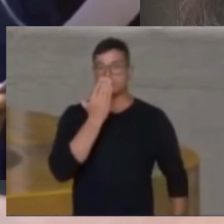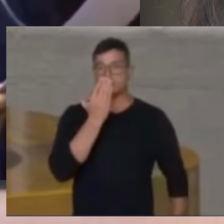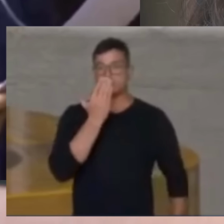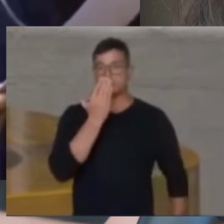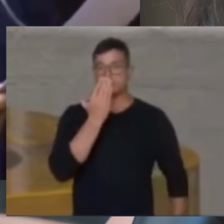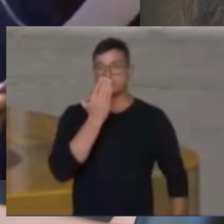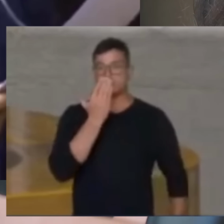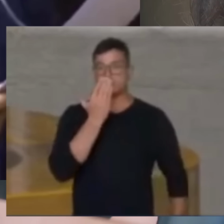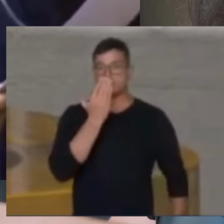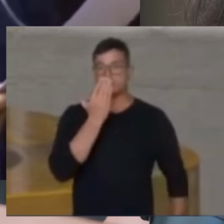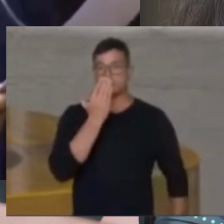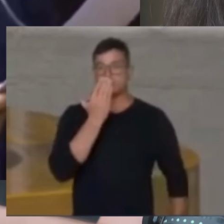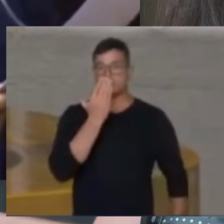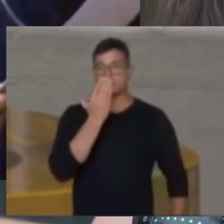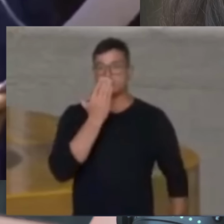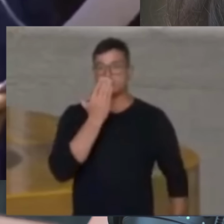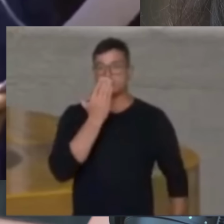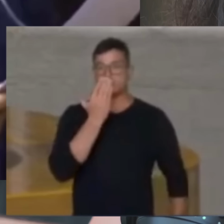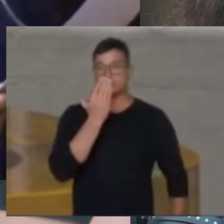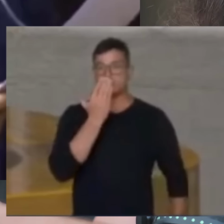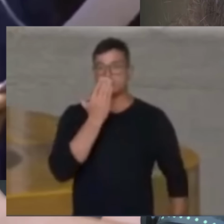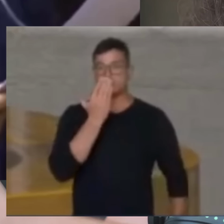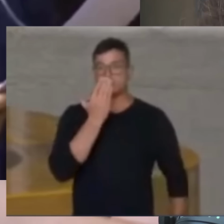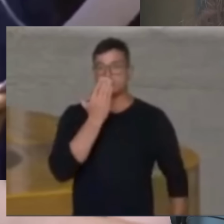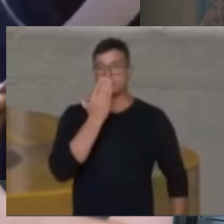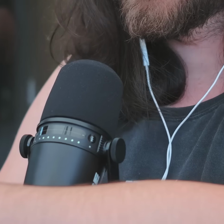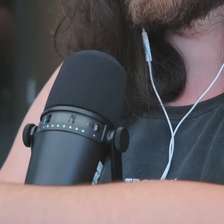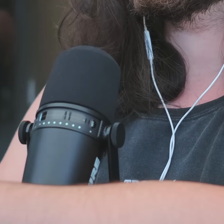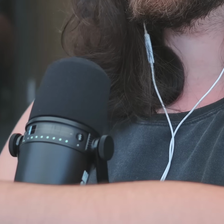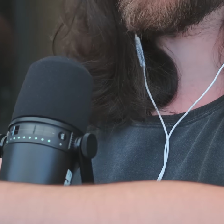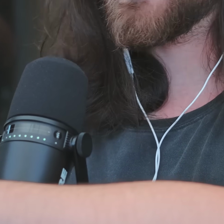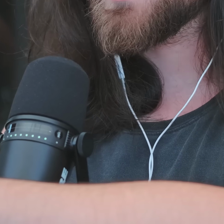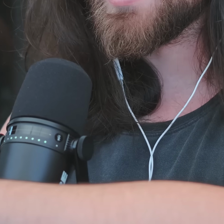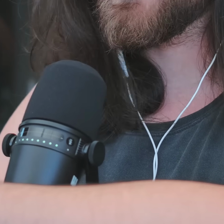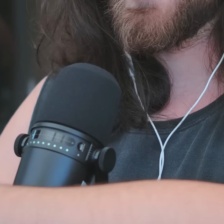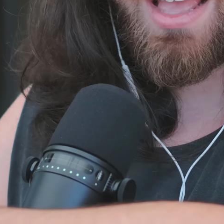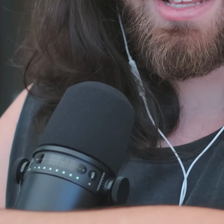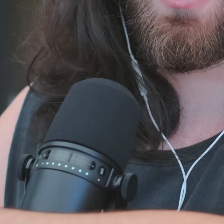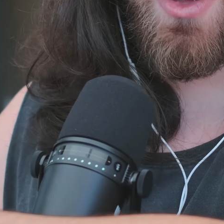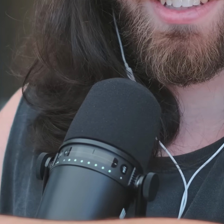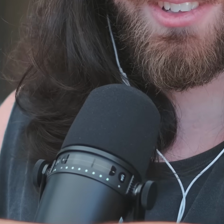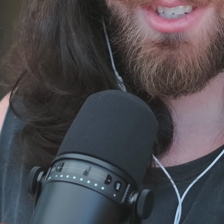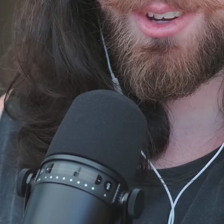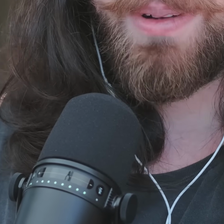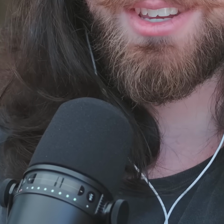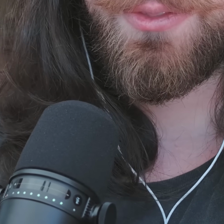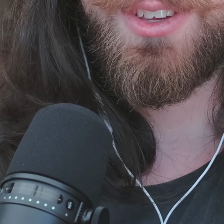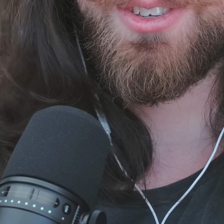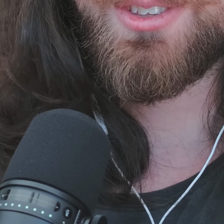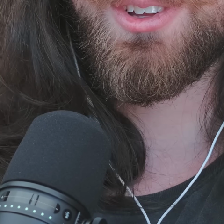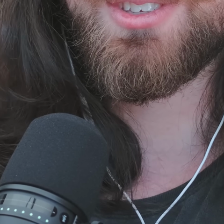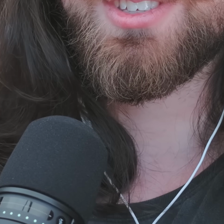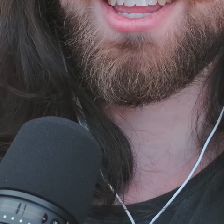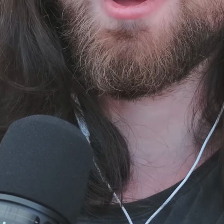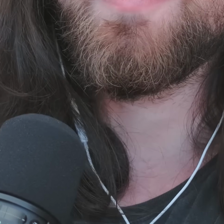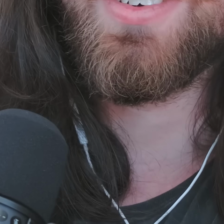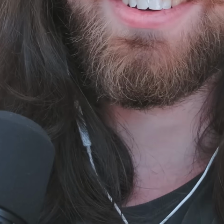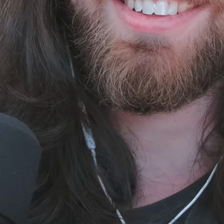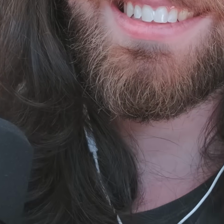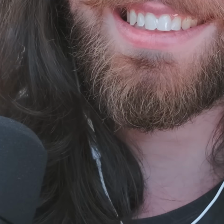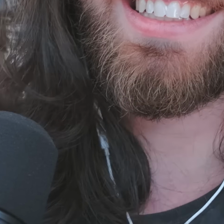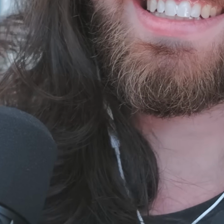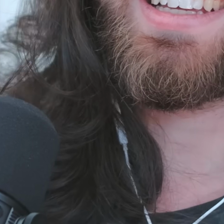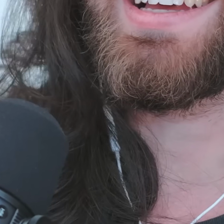O cara do Libras fica perdido, brother. Mano, vou falar pra você, velho. Essa foi a tradução mais difícil de todos os tempos.